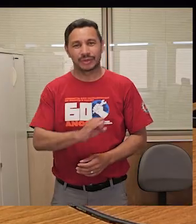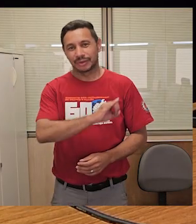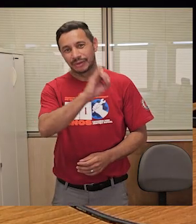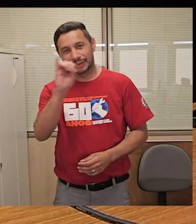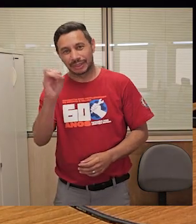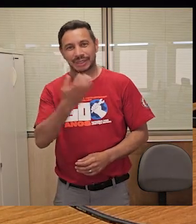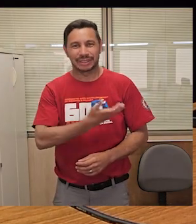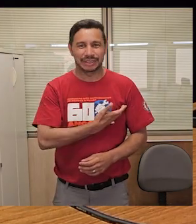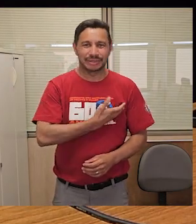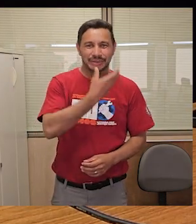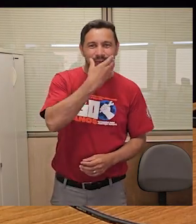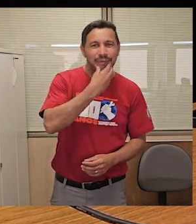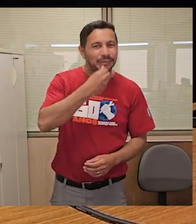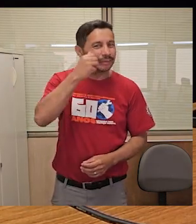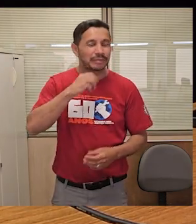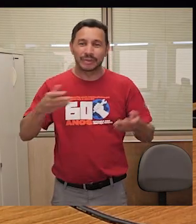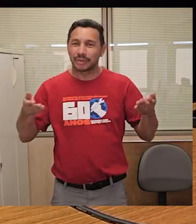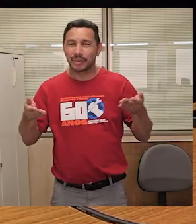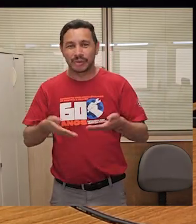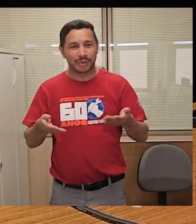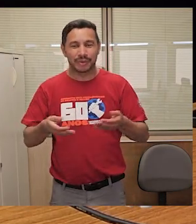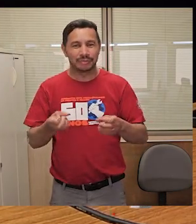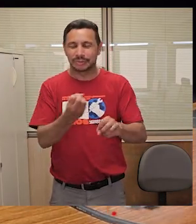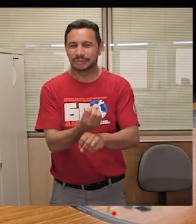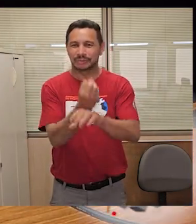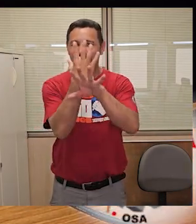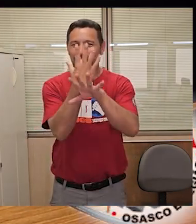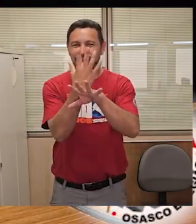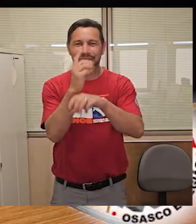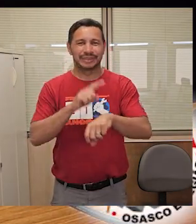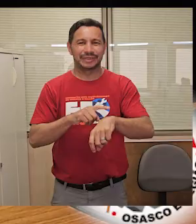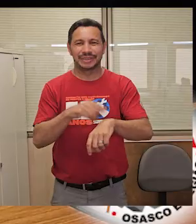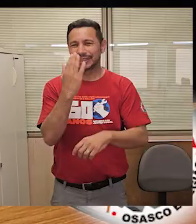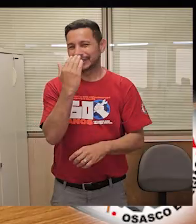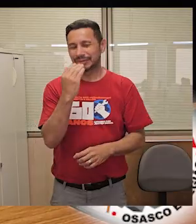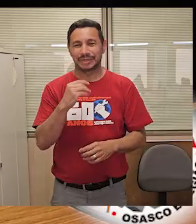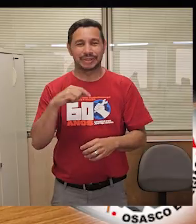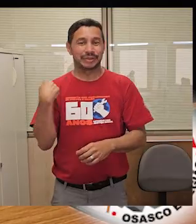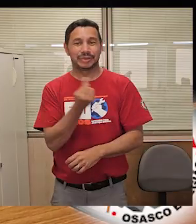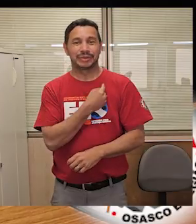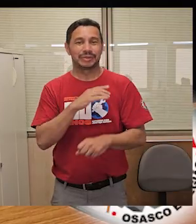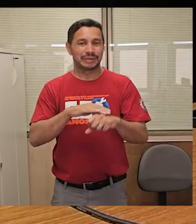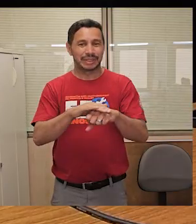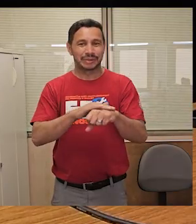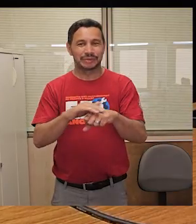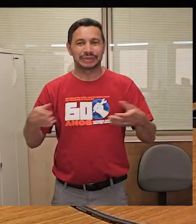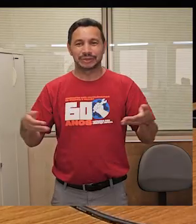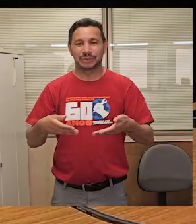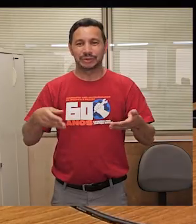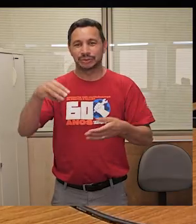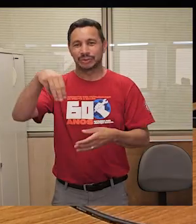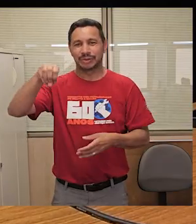Olá, companheiros, olá, companheiras. Hoje mais um podcast Hora da Boia. Vamos conversar hoje aqui com a companheira